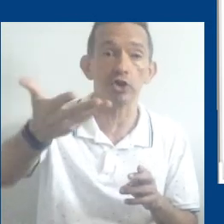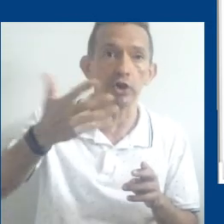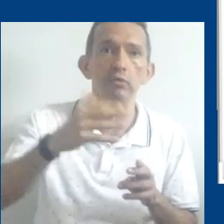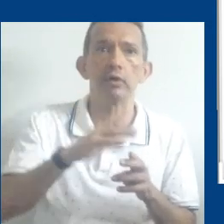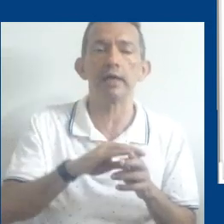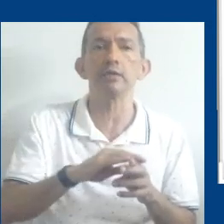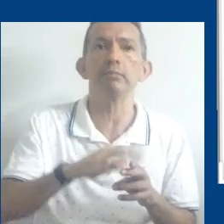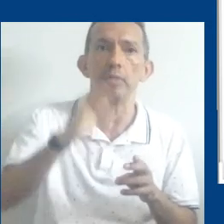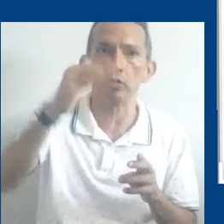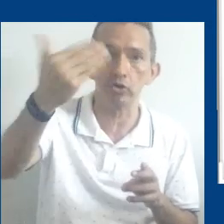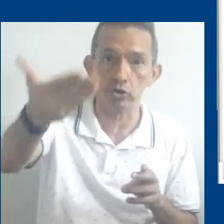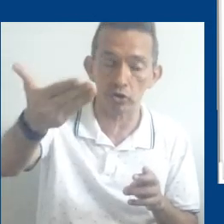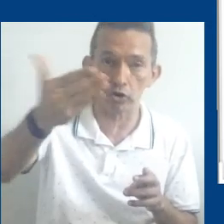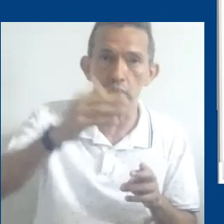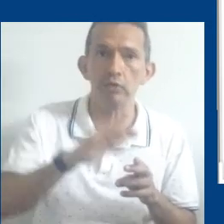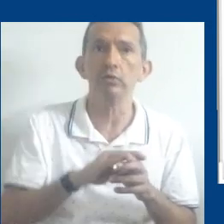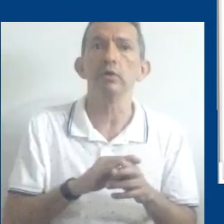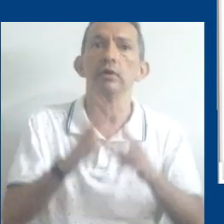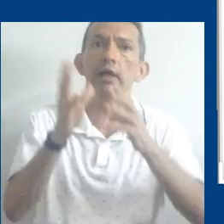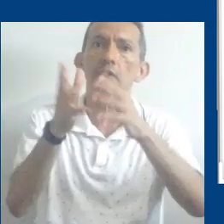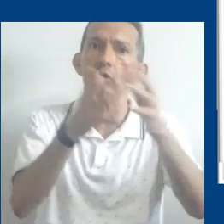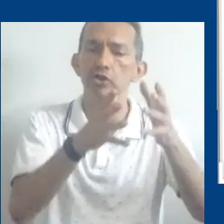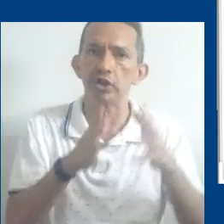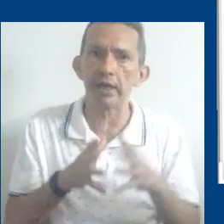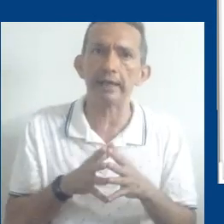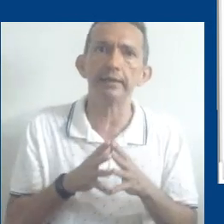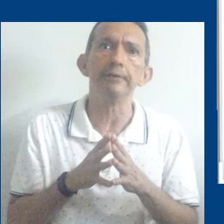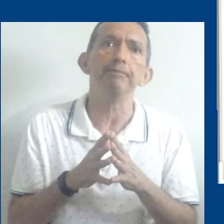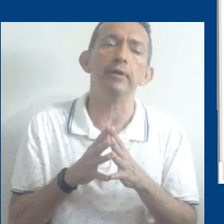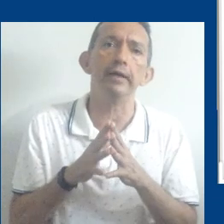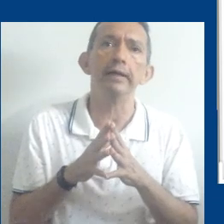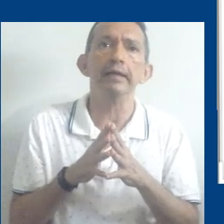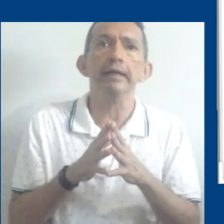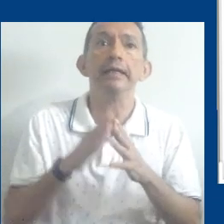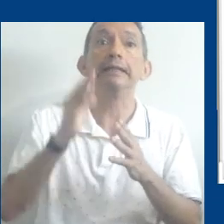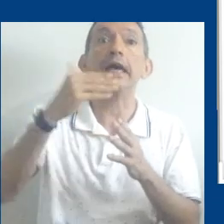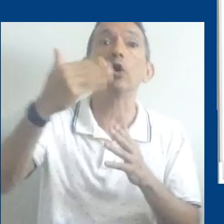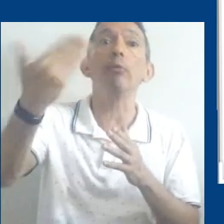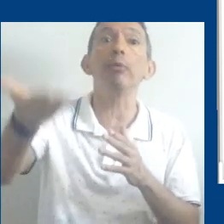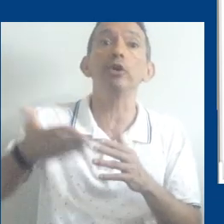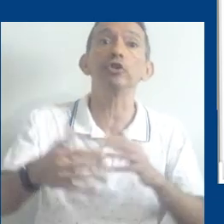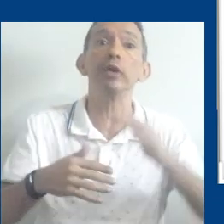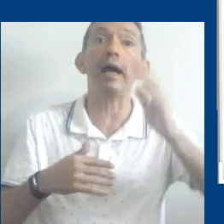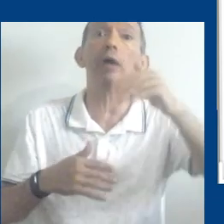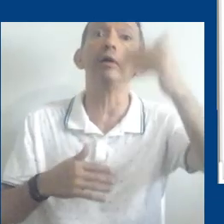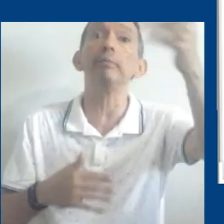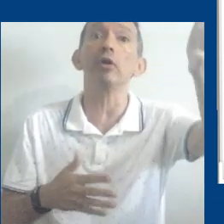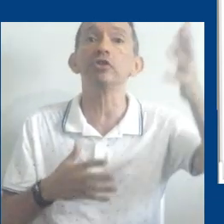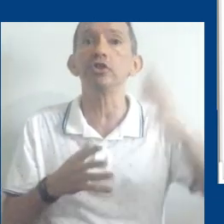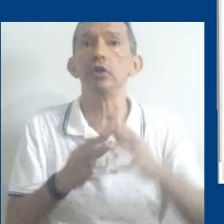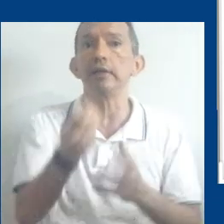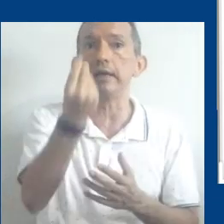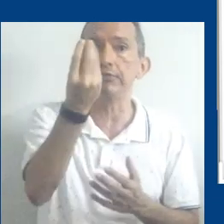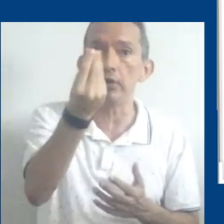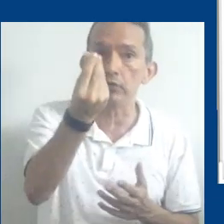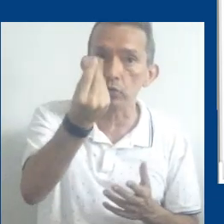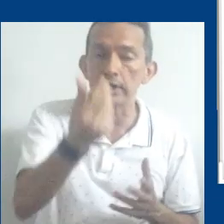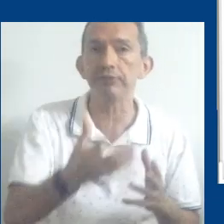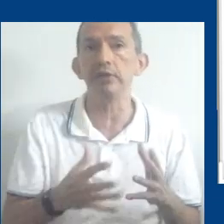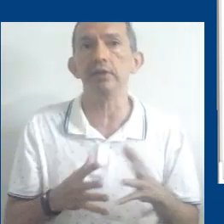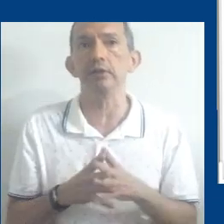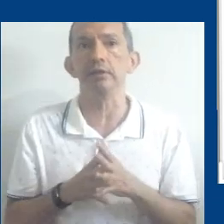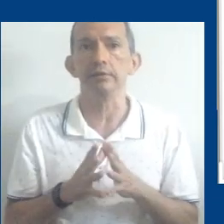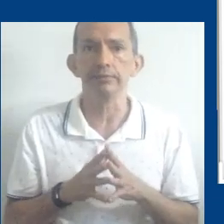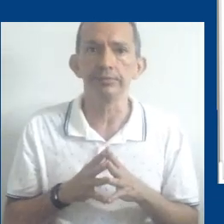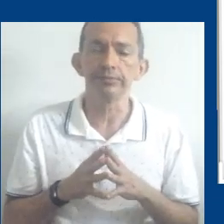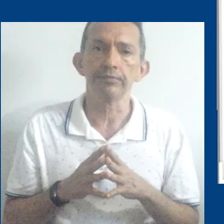de hidrogênio no caso, peróxido de hidrogênio, que é água oxigenada, né? E decompõe isto em água e libera oxigênio, daí a fervura